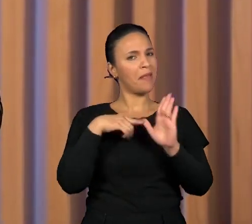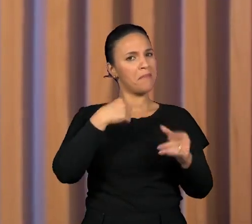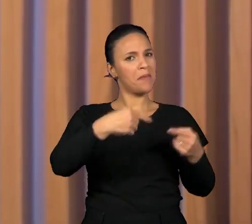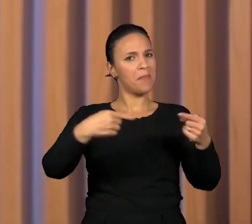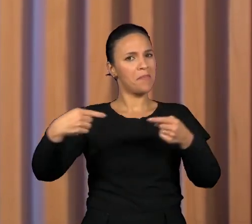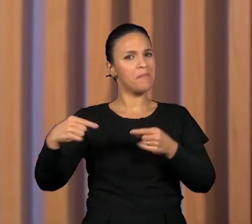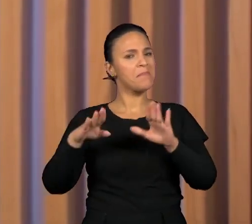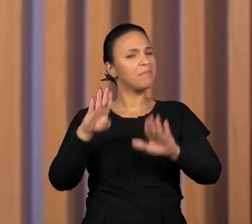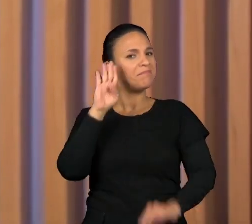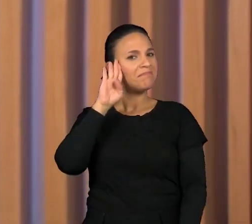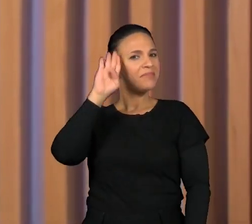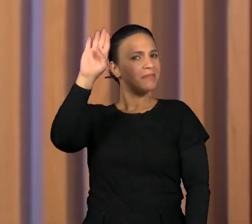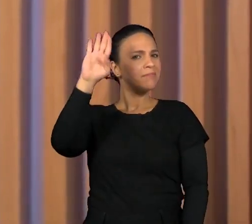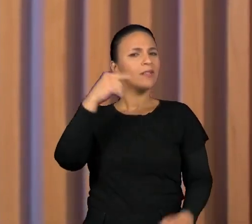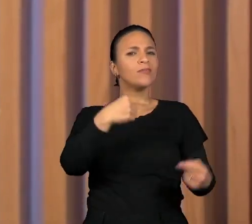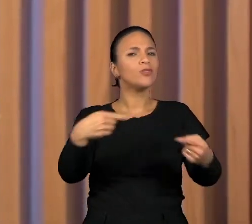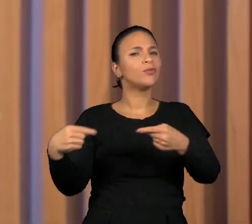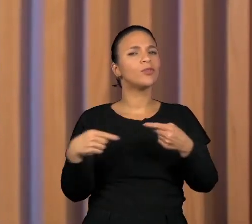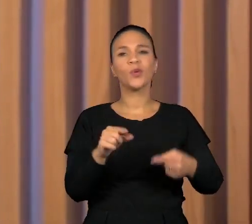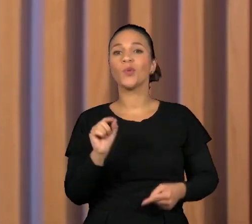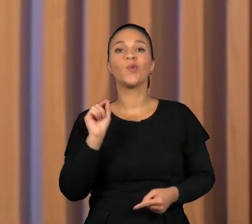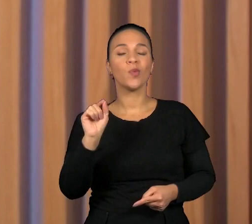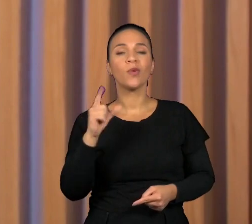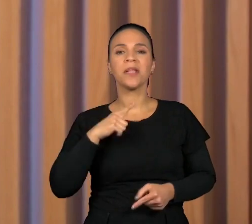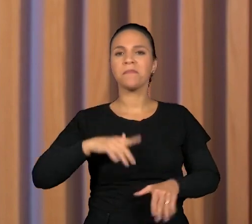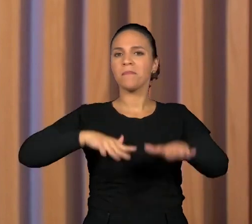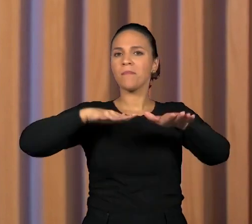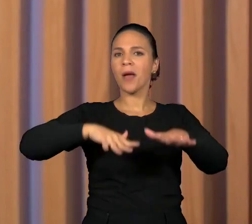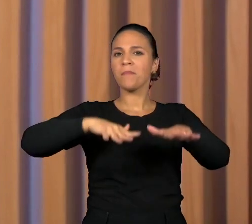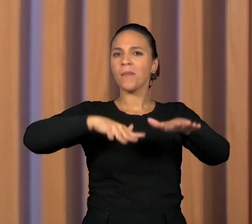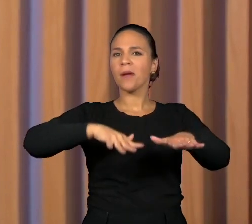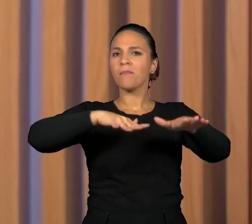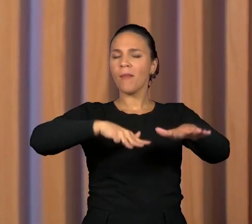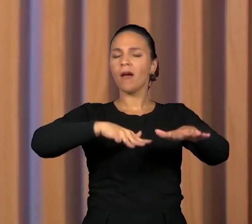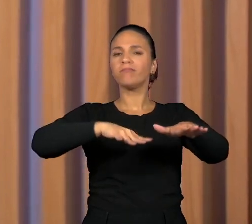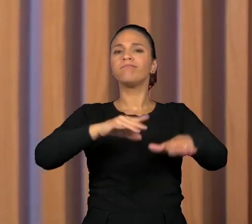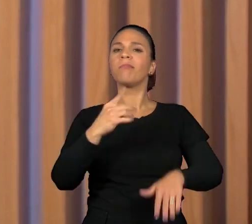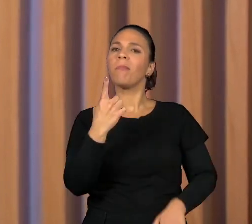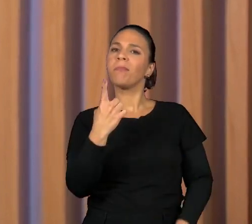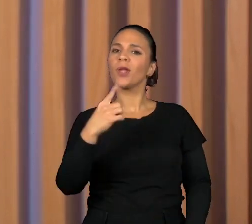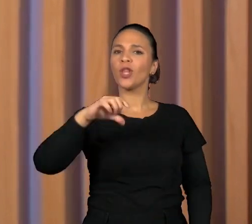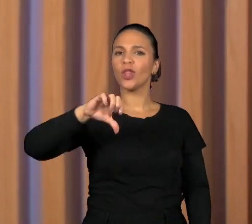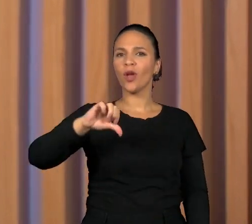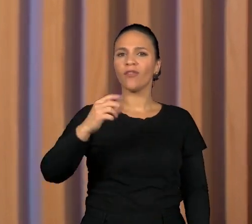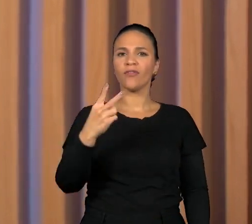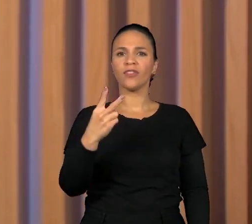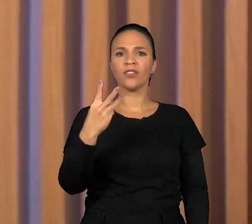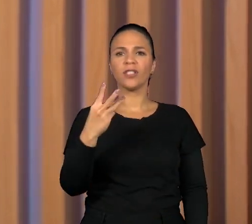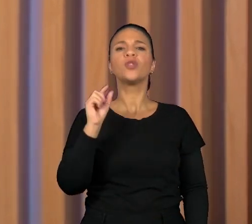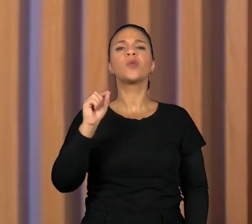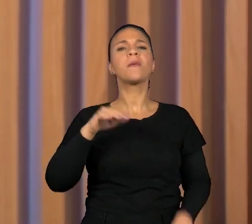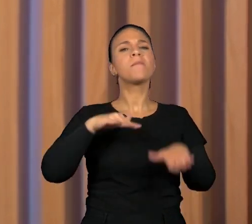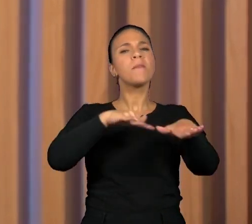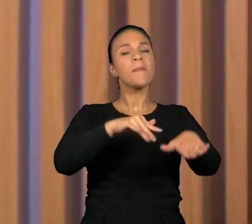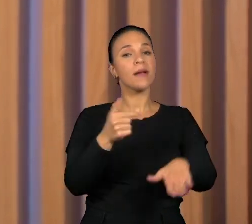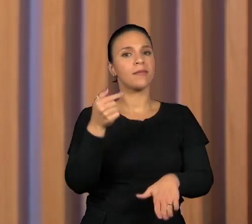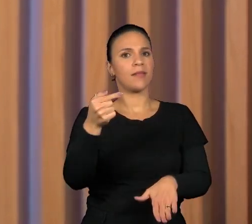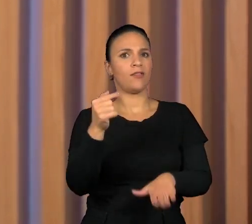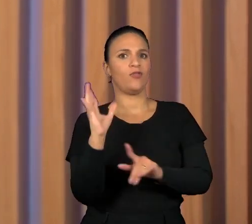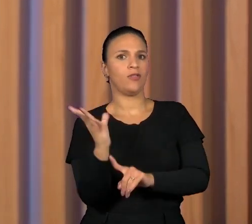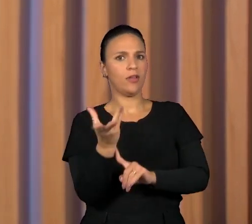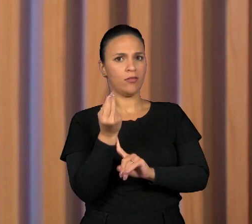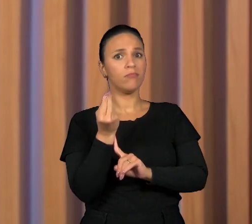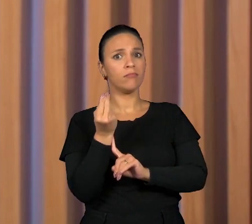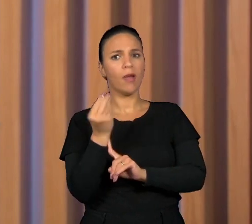o ponto mais importante dessa discussão foi o Manifesto das 7 Artes, de 1923. O fato é que a soma